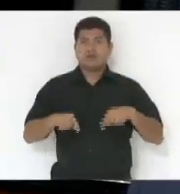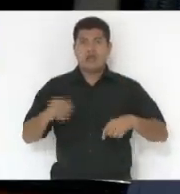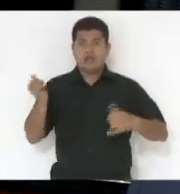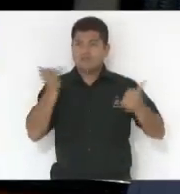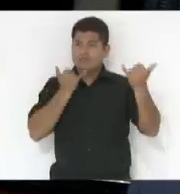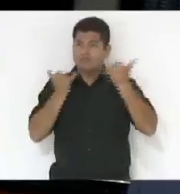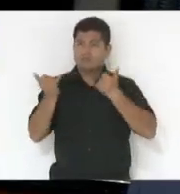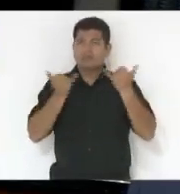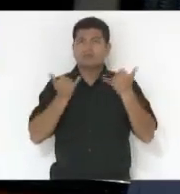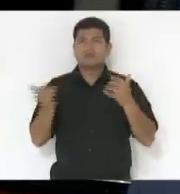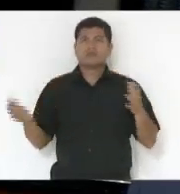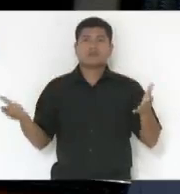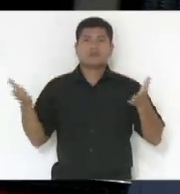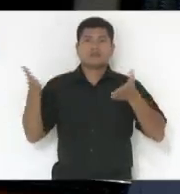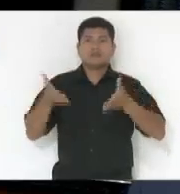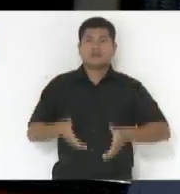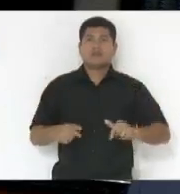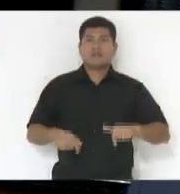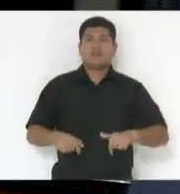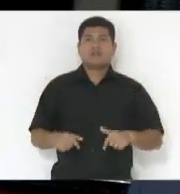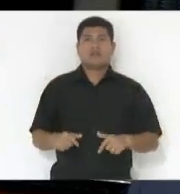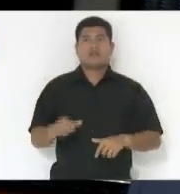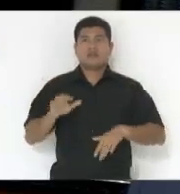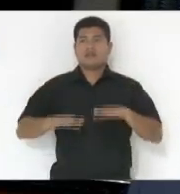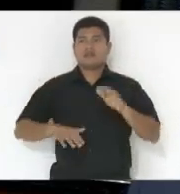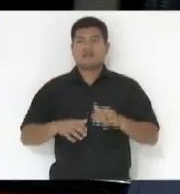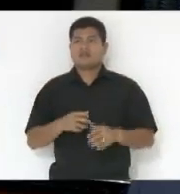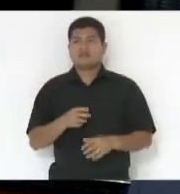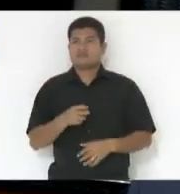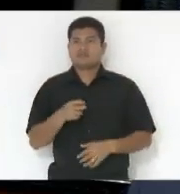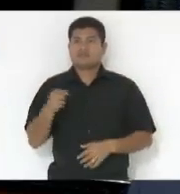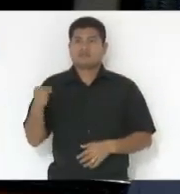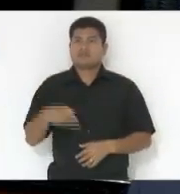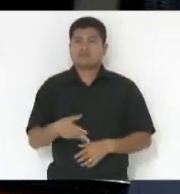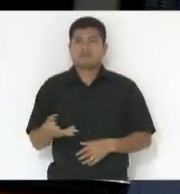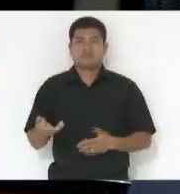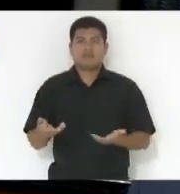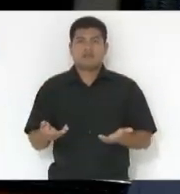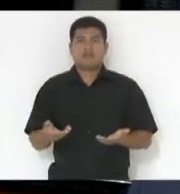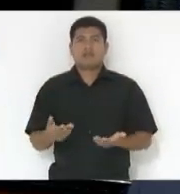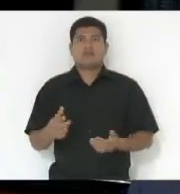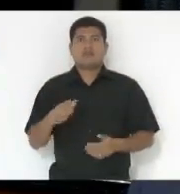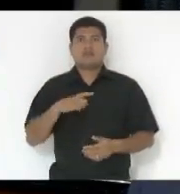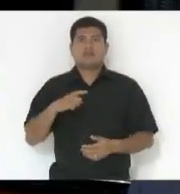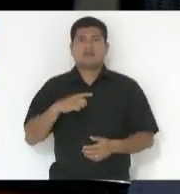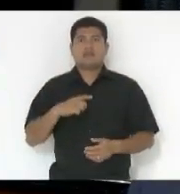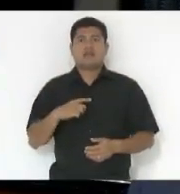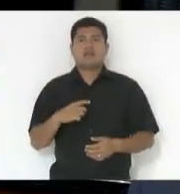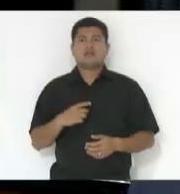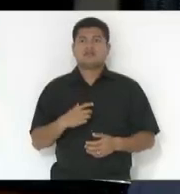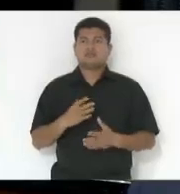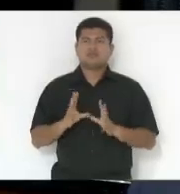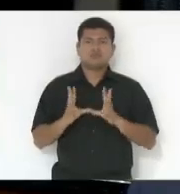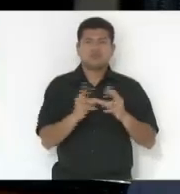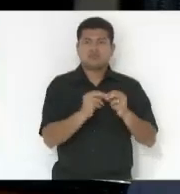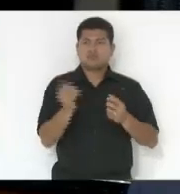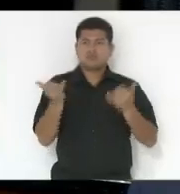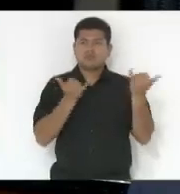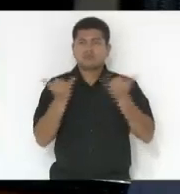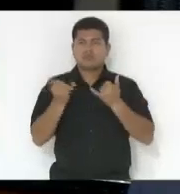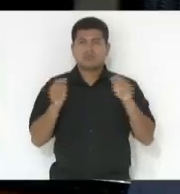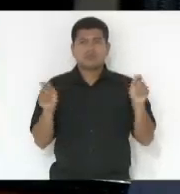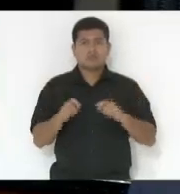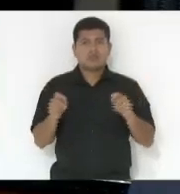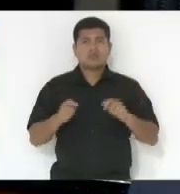aqui, elas muitas vezes são levianas. Sabe quem tem acesso a todas as informações, deputado João Amin?